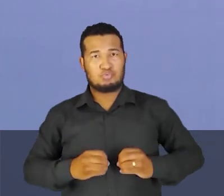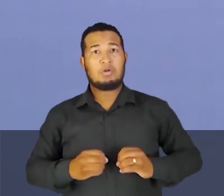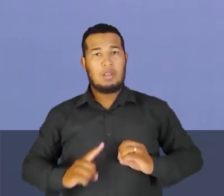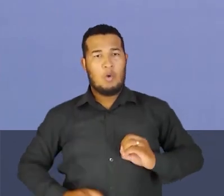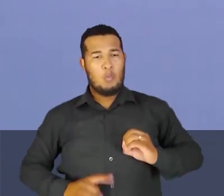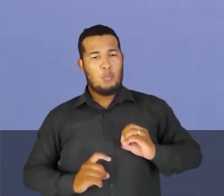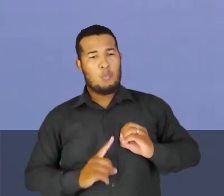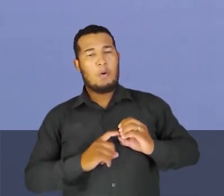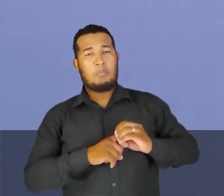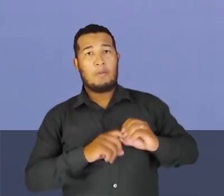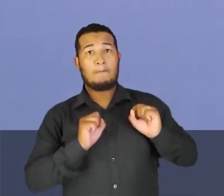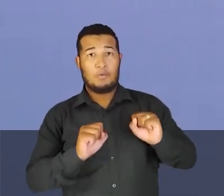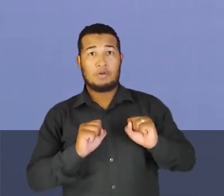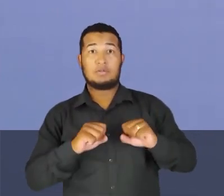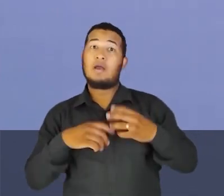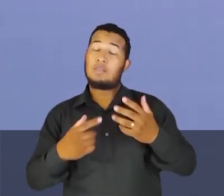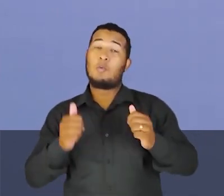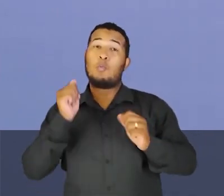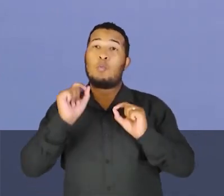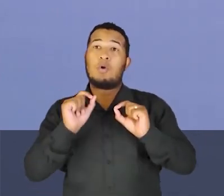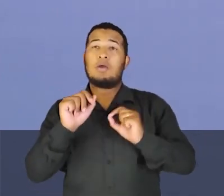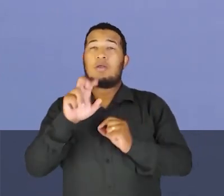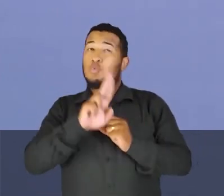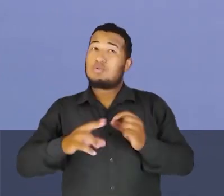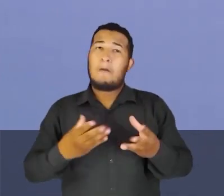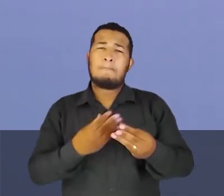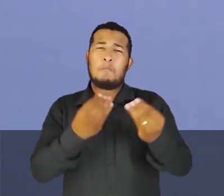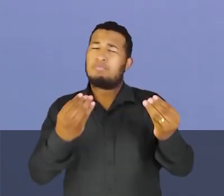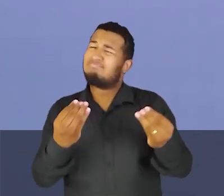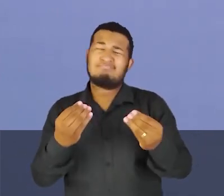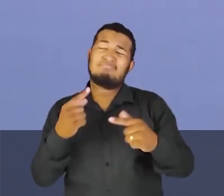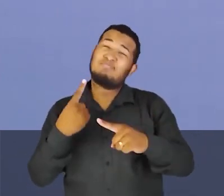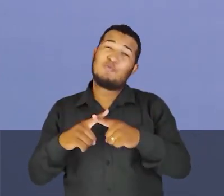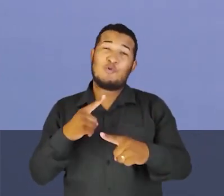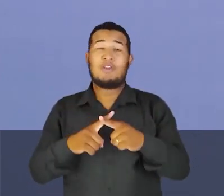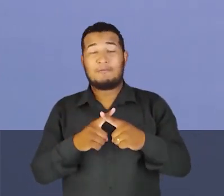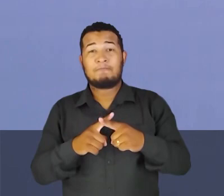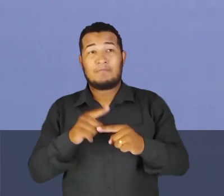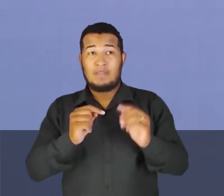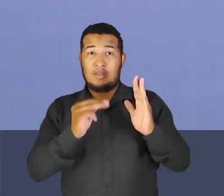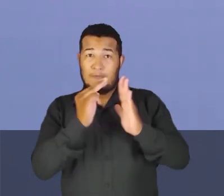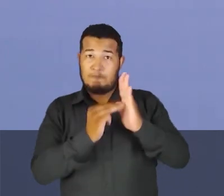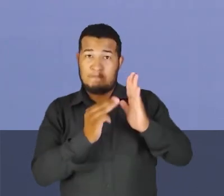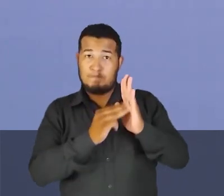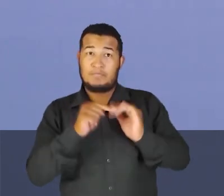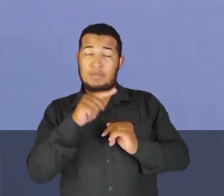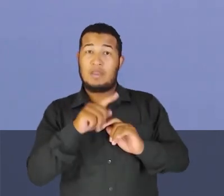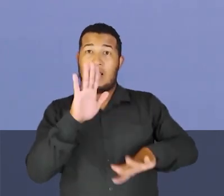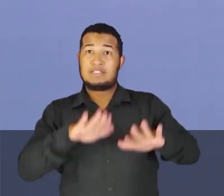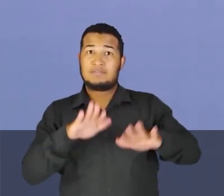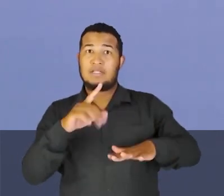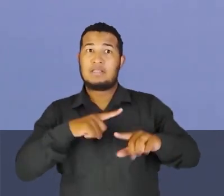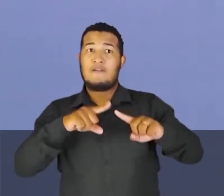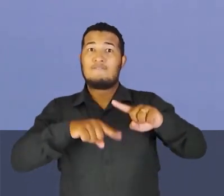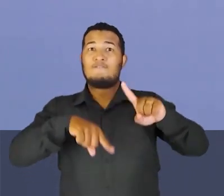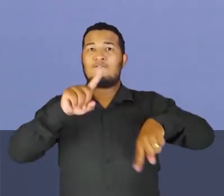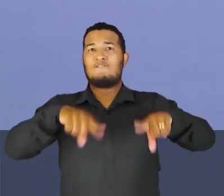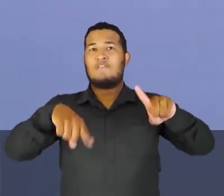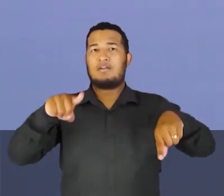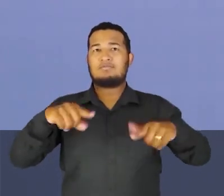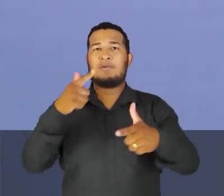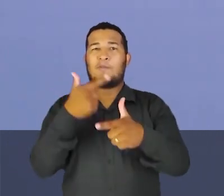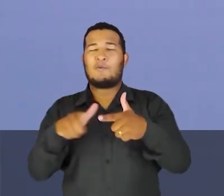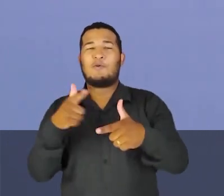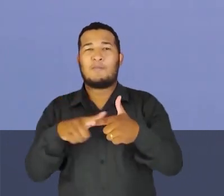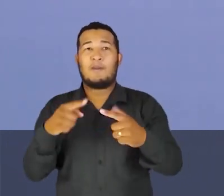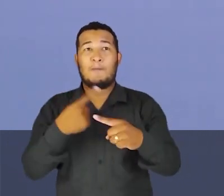né, comportamental que não deve ser muito utilizado. Por quê? Porque esse método ele pode apresentar problemas,